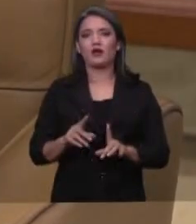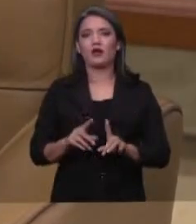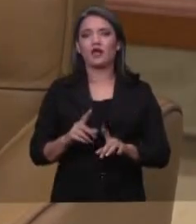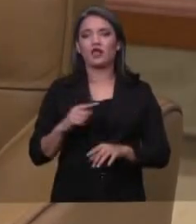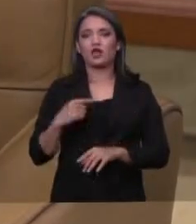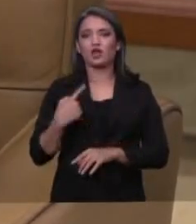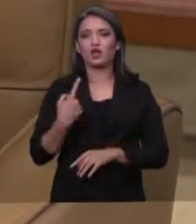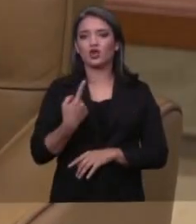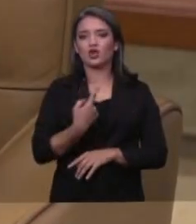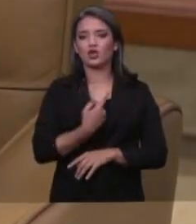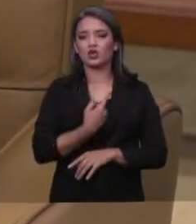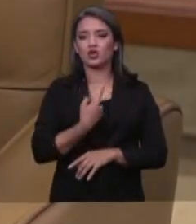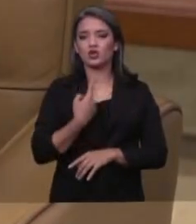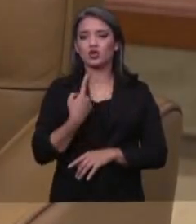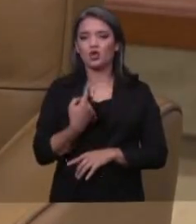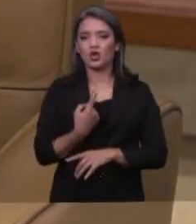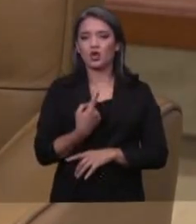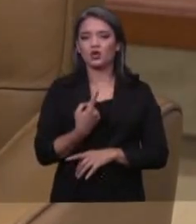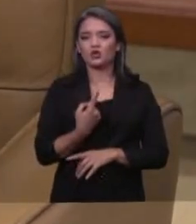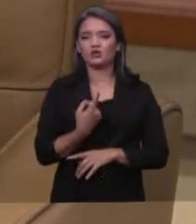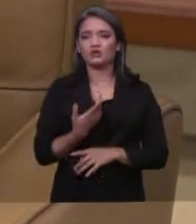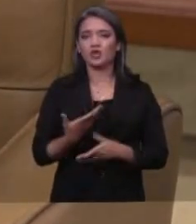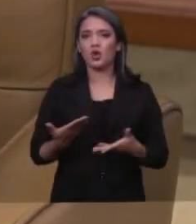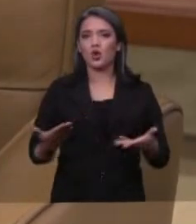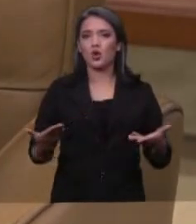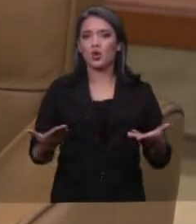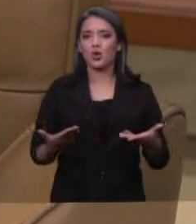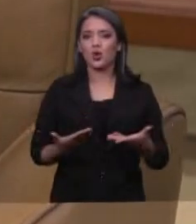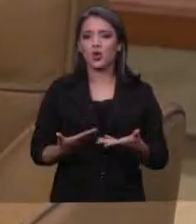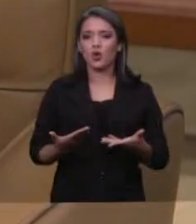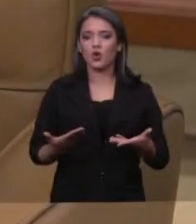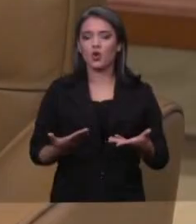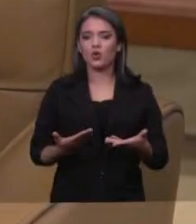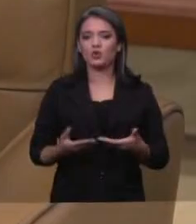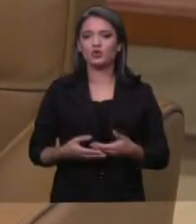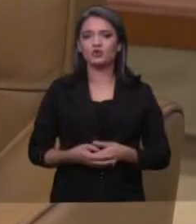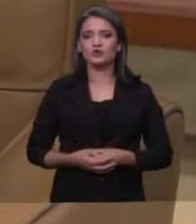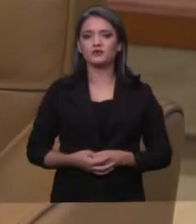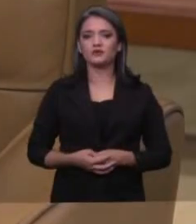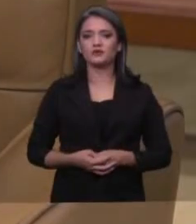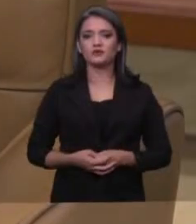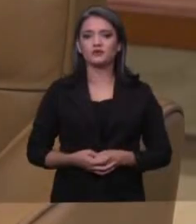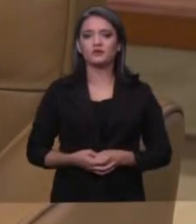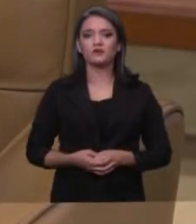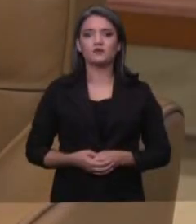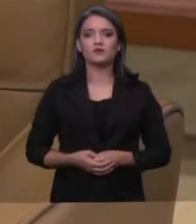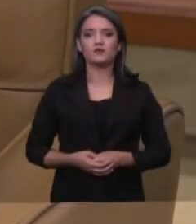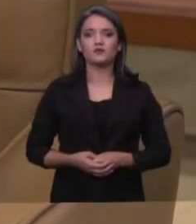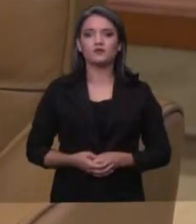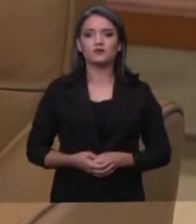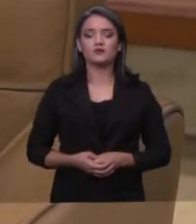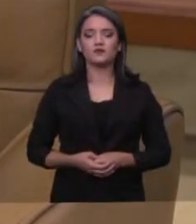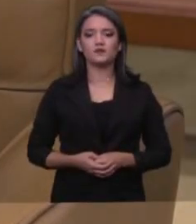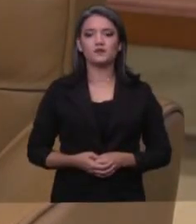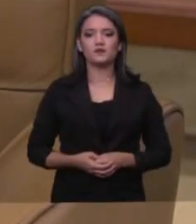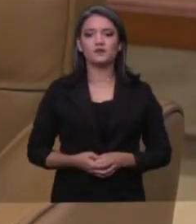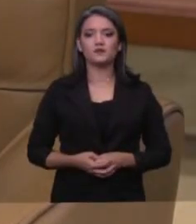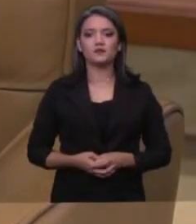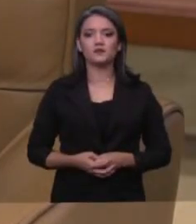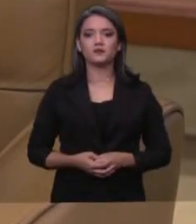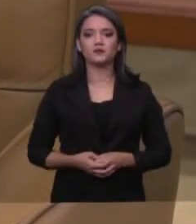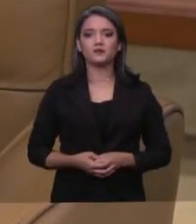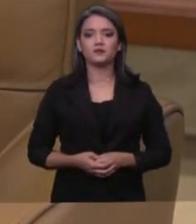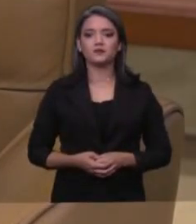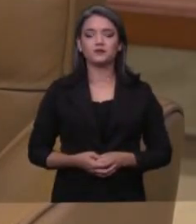aqui para contar uma história, ministro Barroso, que é uma história